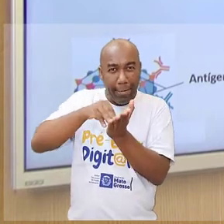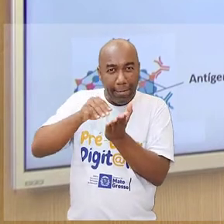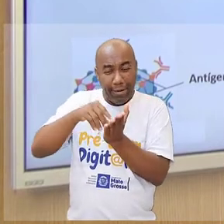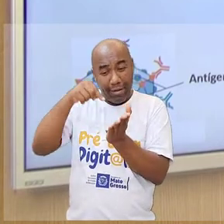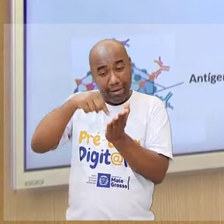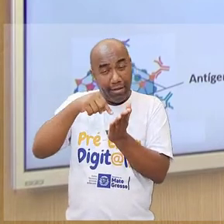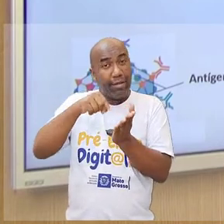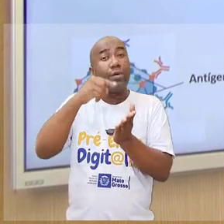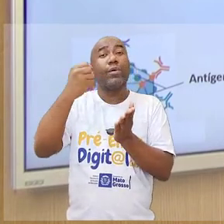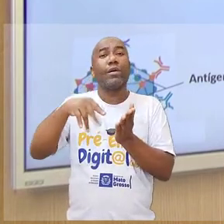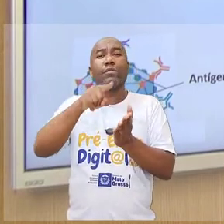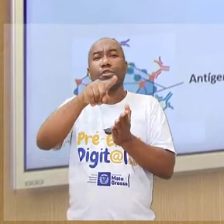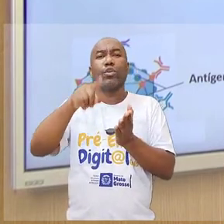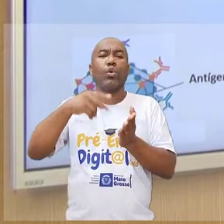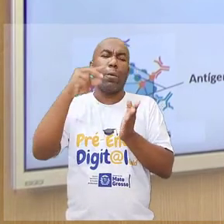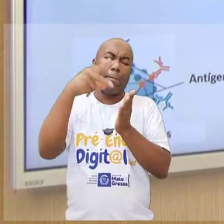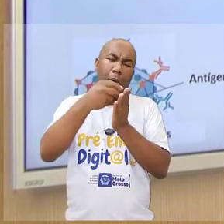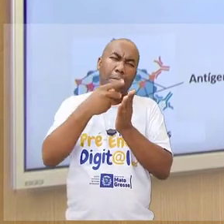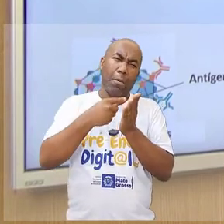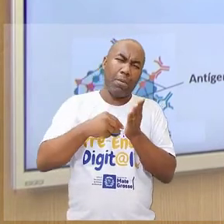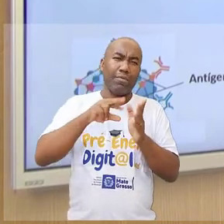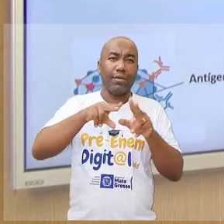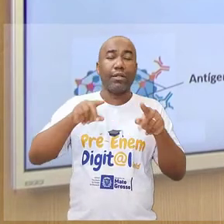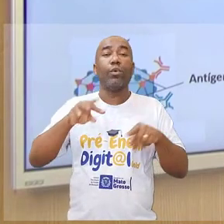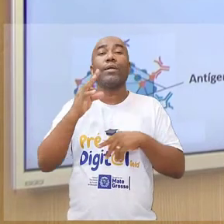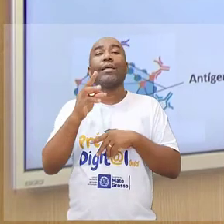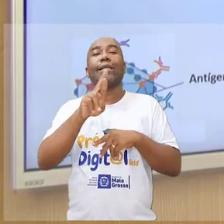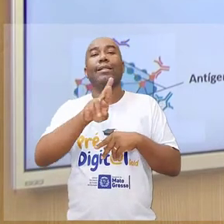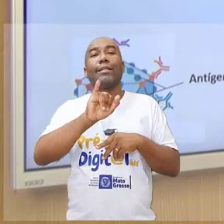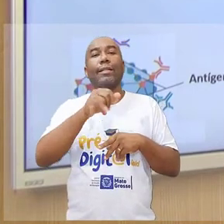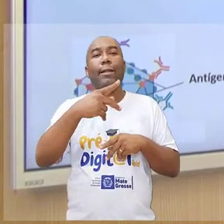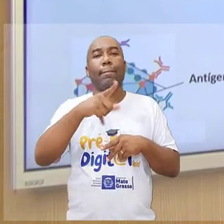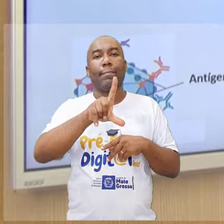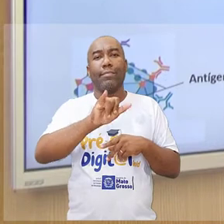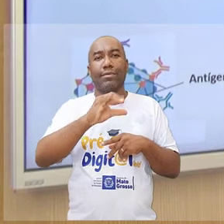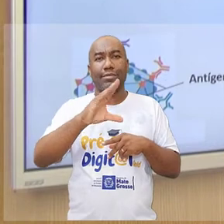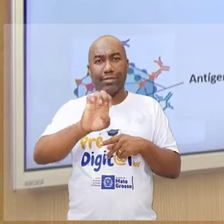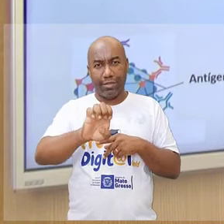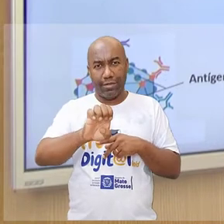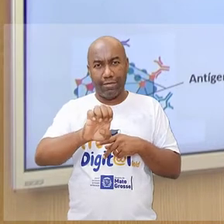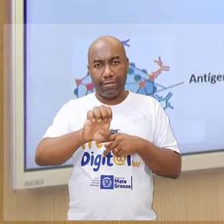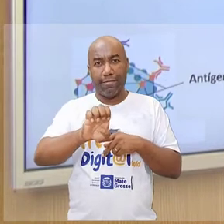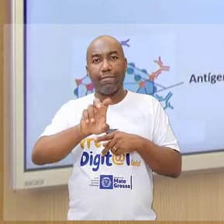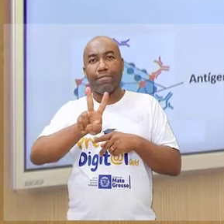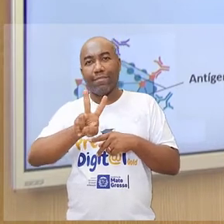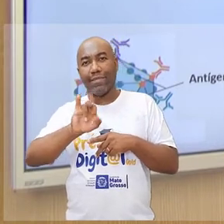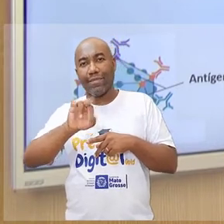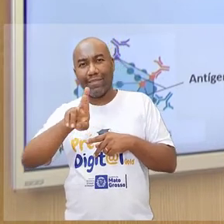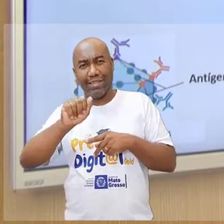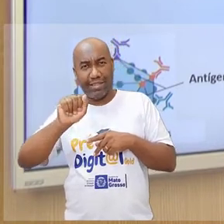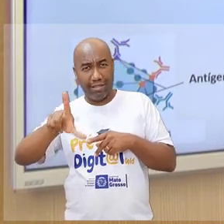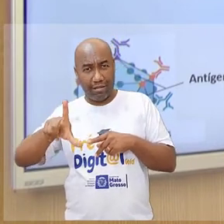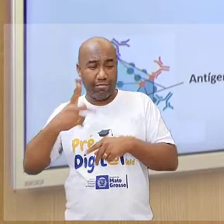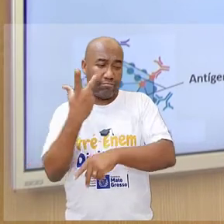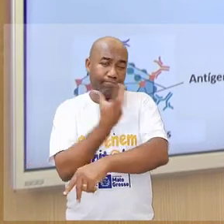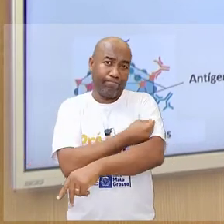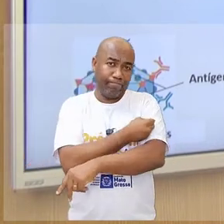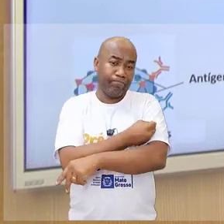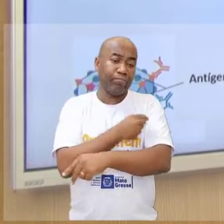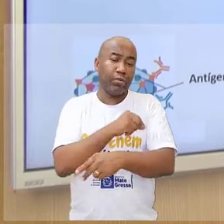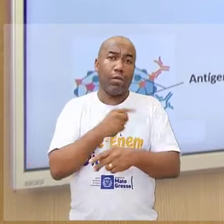a tríplice viral. É uma vacina que permite que o nosso organismo